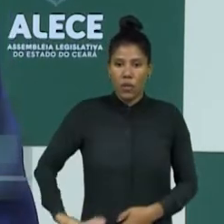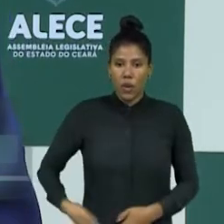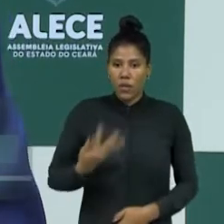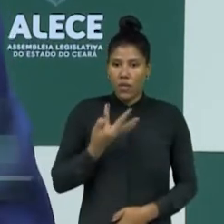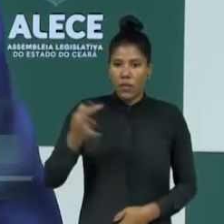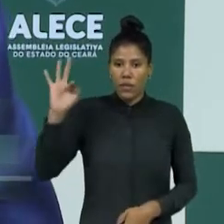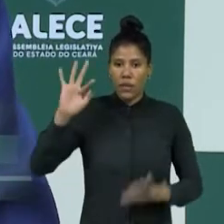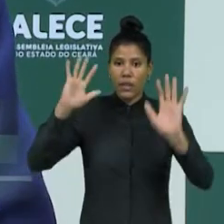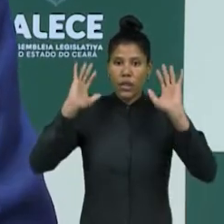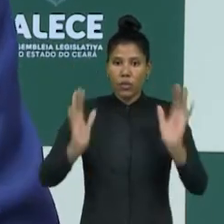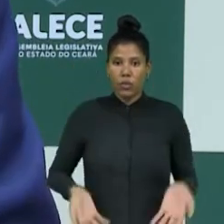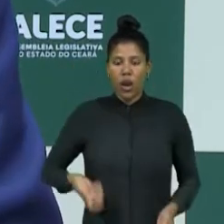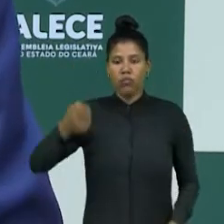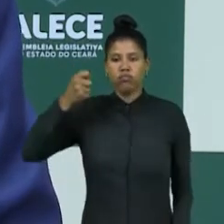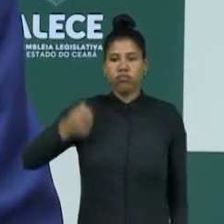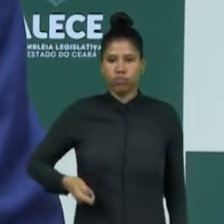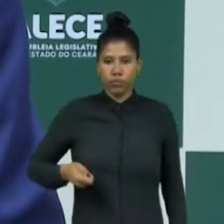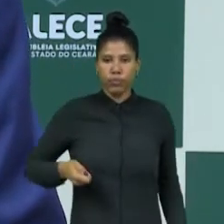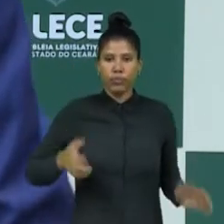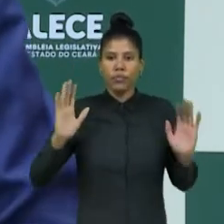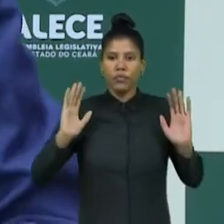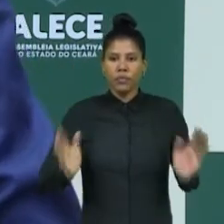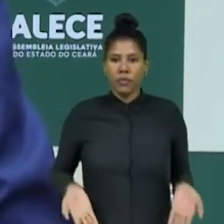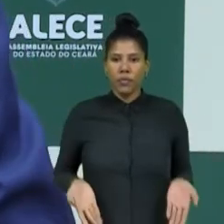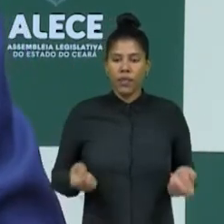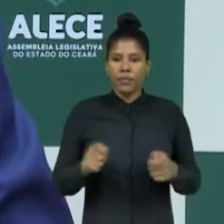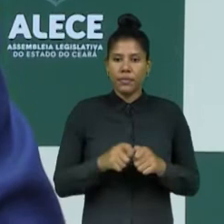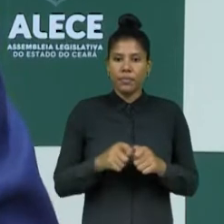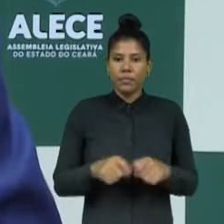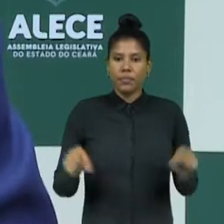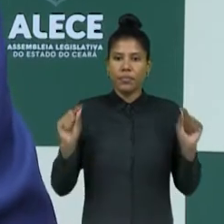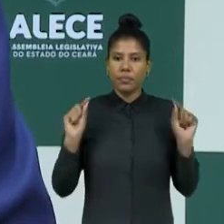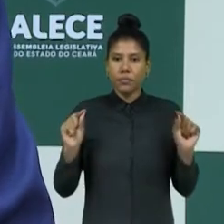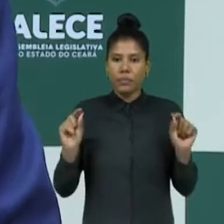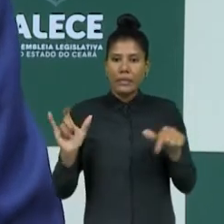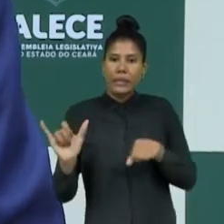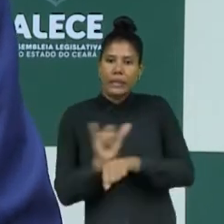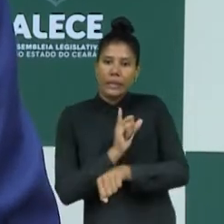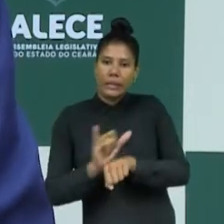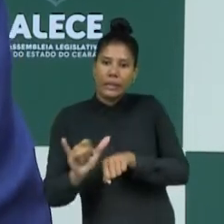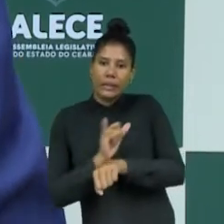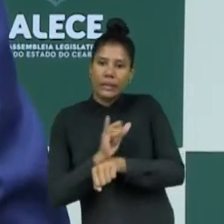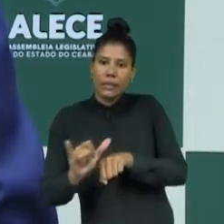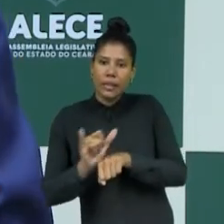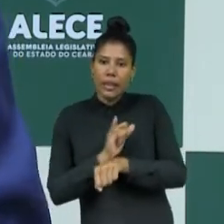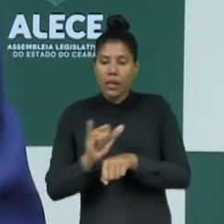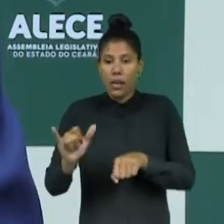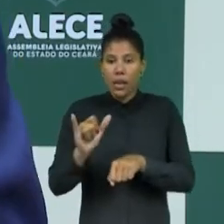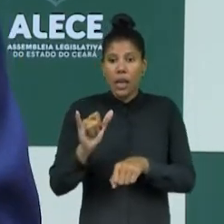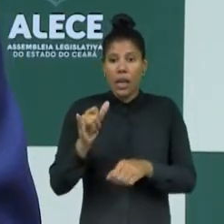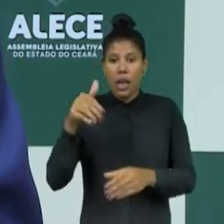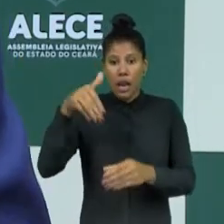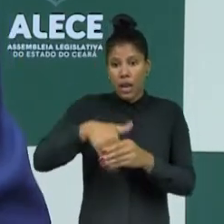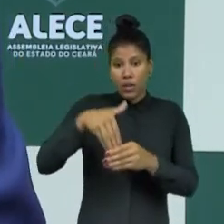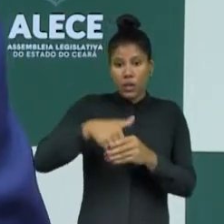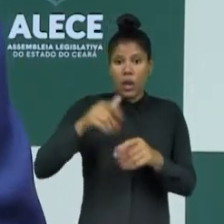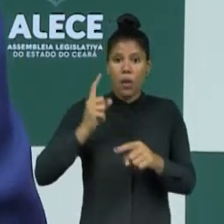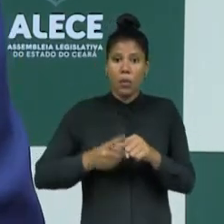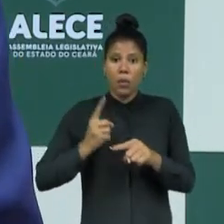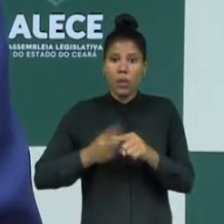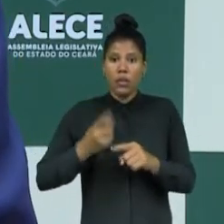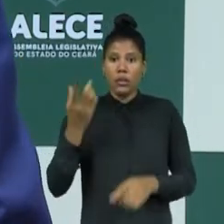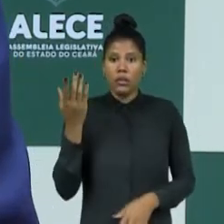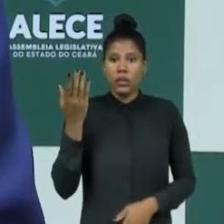seu posicionamento e fez com que isso aí, numa jogada mais eleitoreira desse ano, porque ninguém sabe, e foi vetado